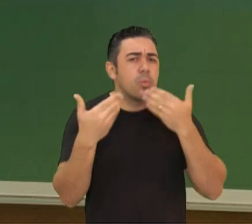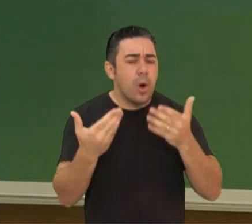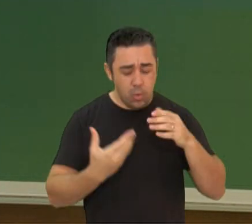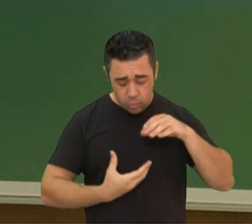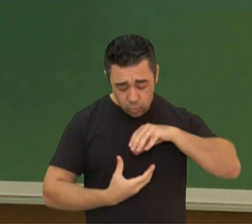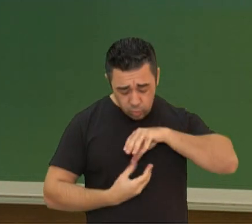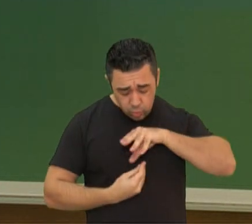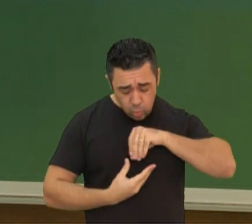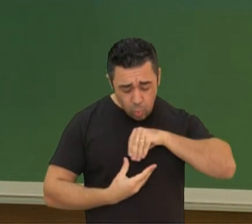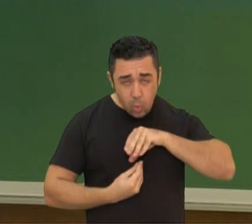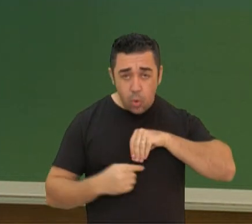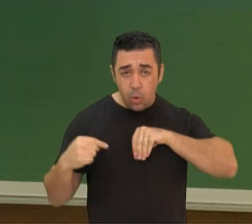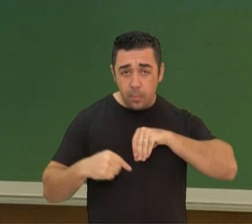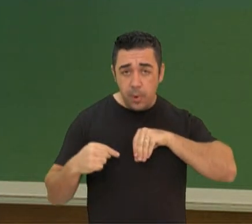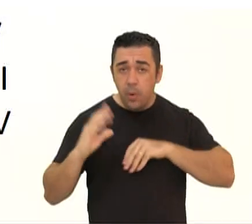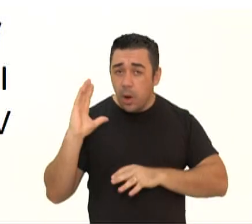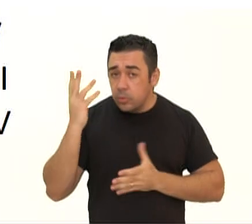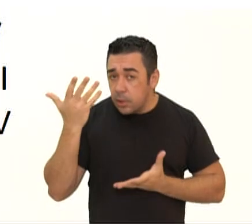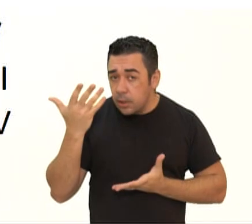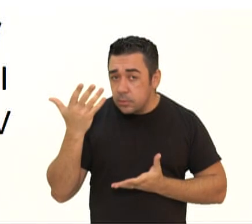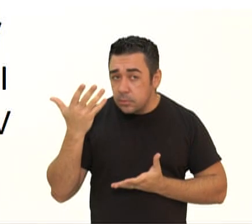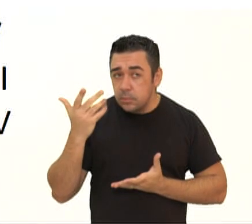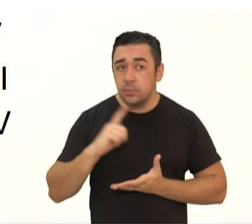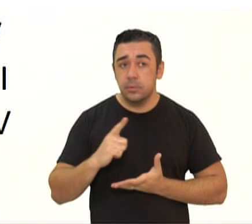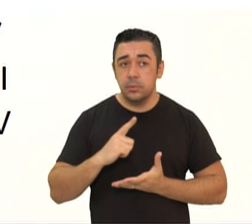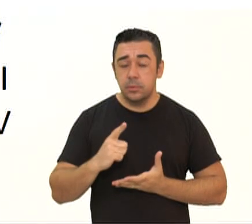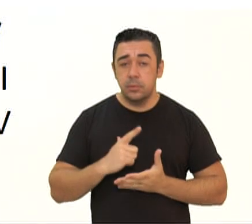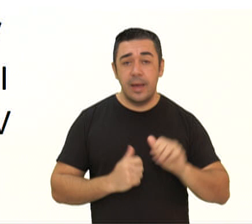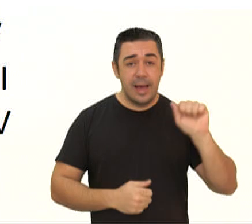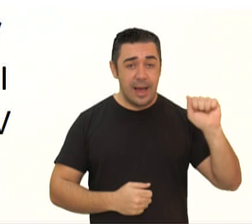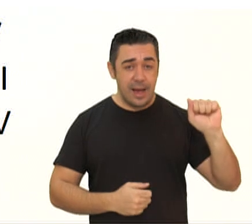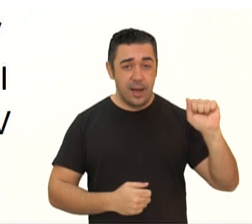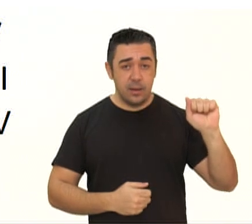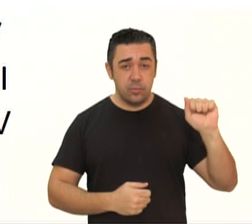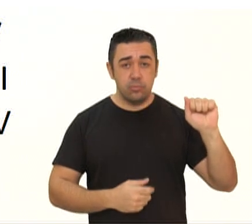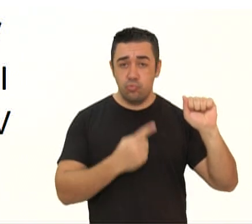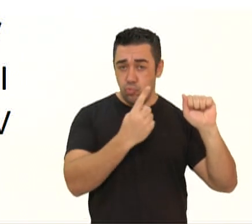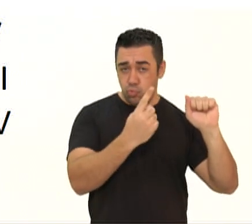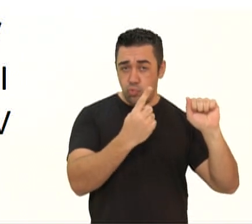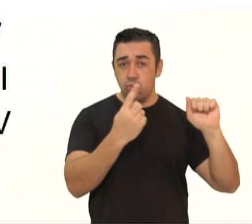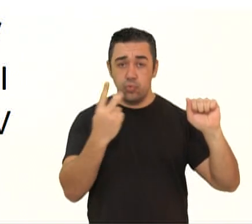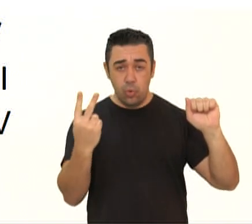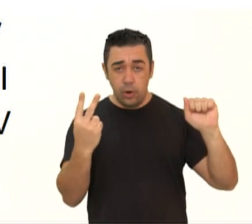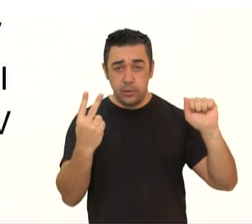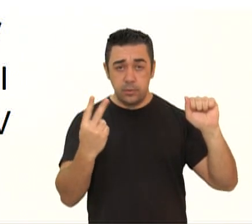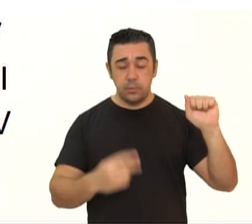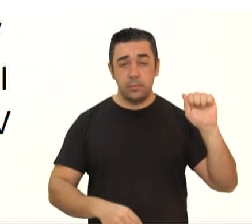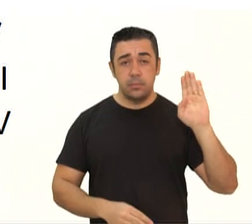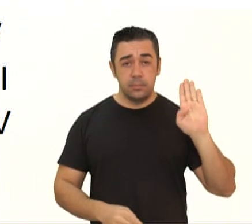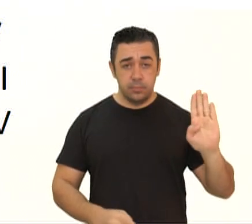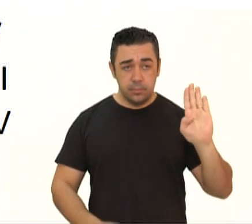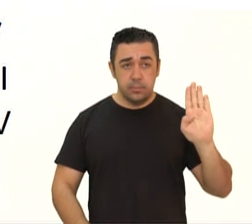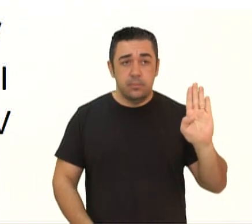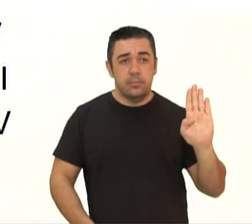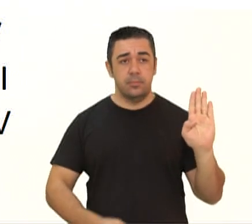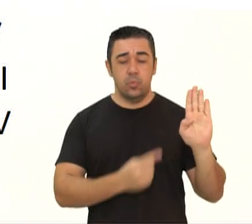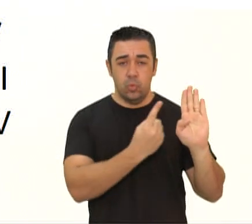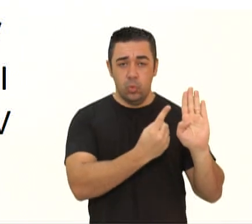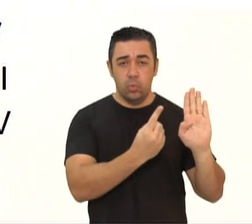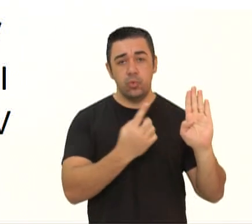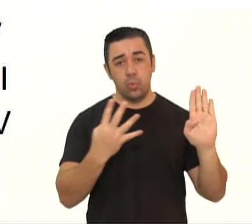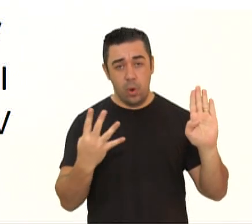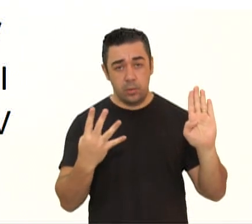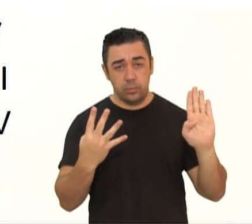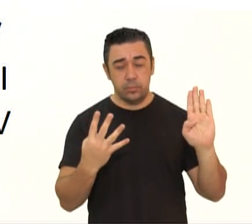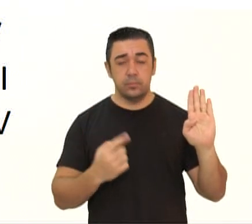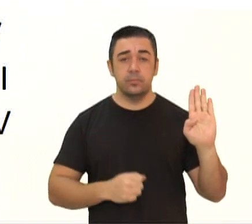desses fenômenos ocorrem? Nós temos aqui na opção A, o 1 e o 2. Na opção B, o 1